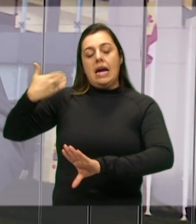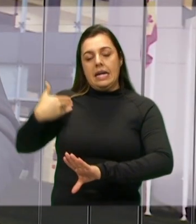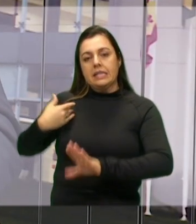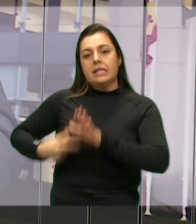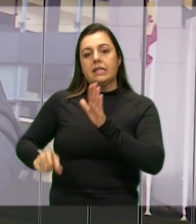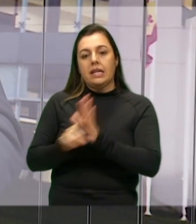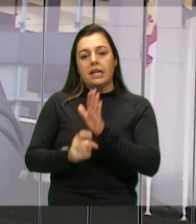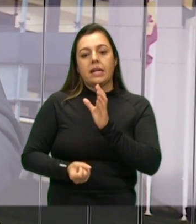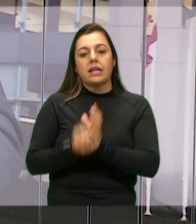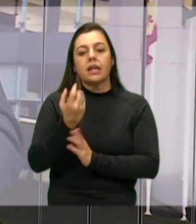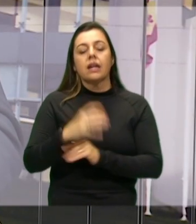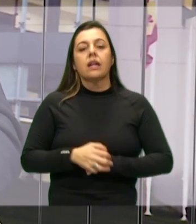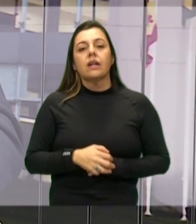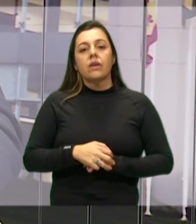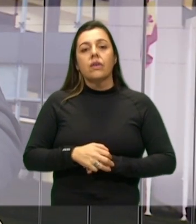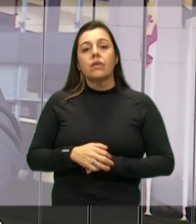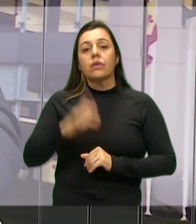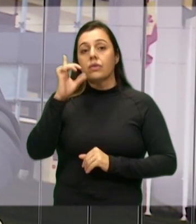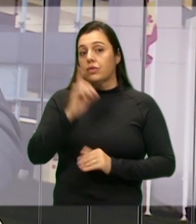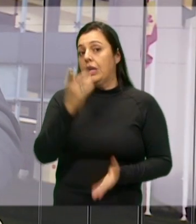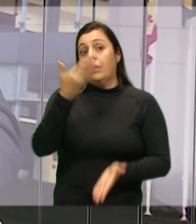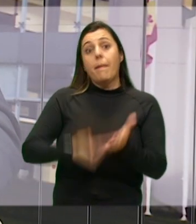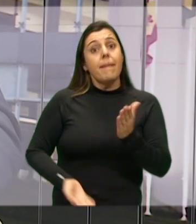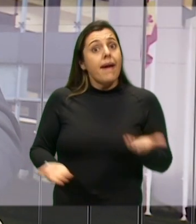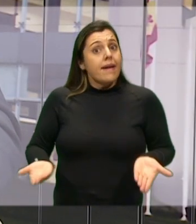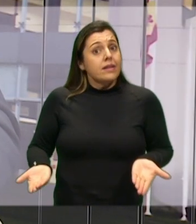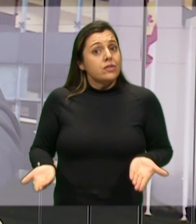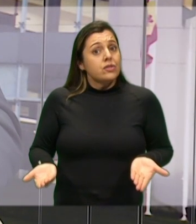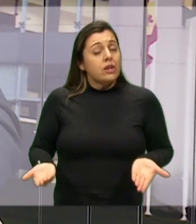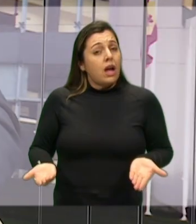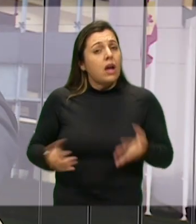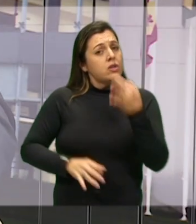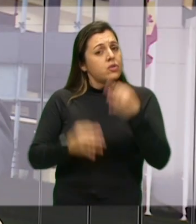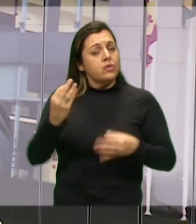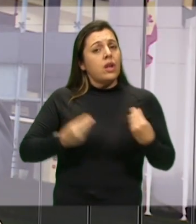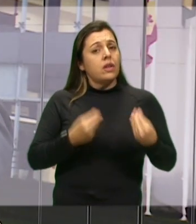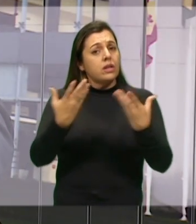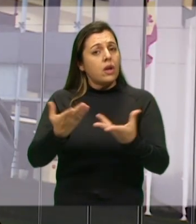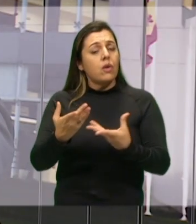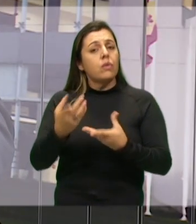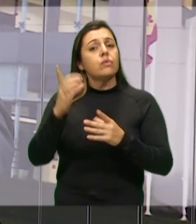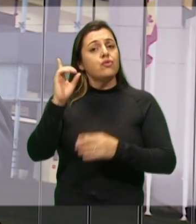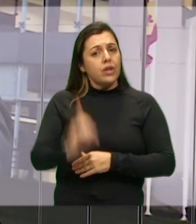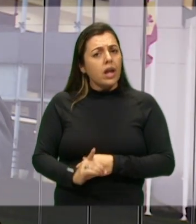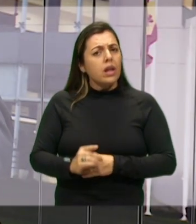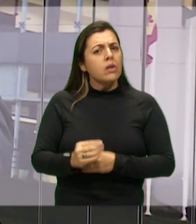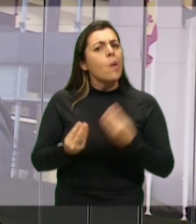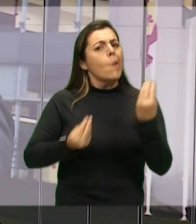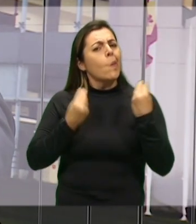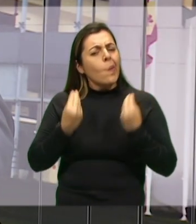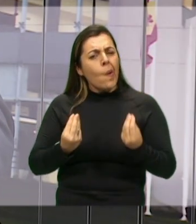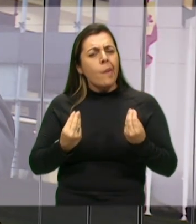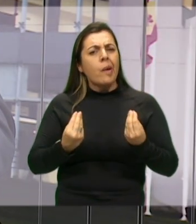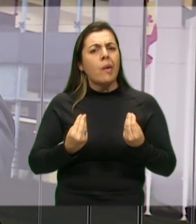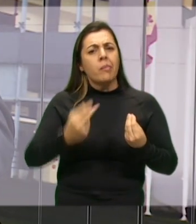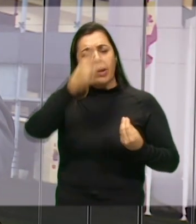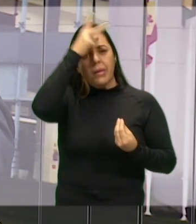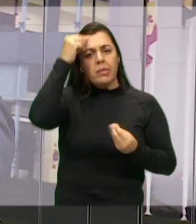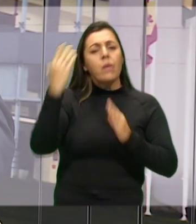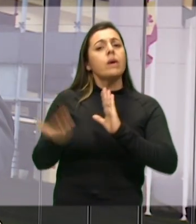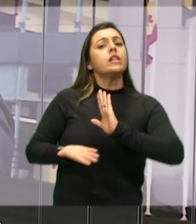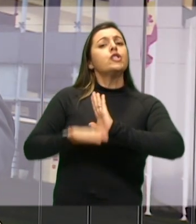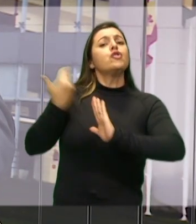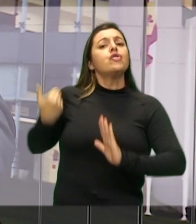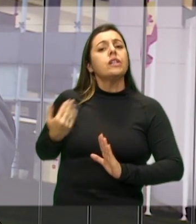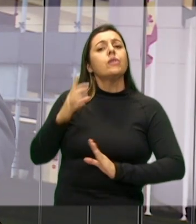dessa lei que foi criada aqui pela Câmara, que o direito não se perde. A Justiça concedeu um direito. Como pode uma Prefeitura retirar